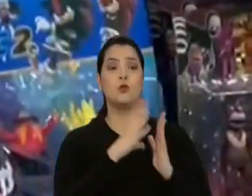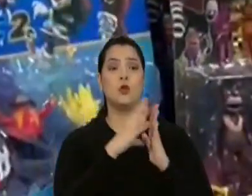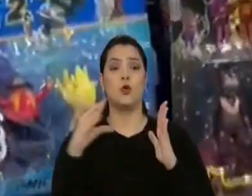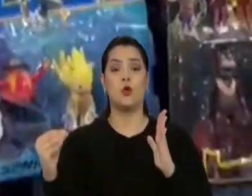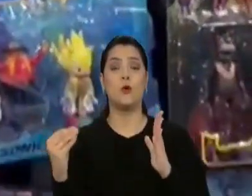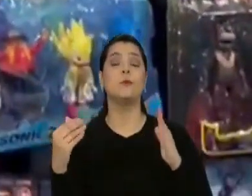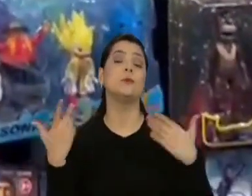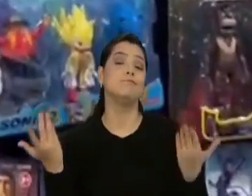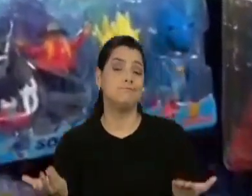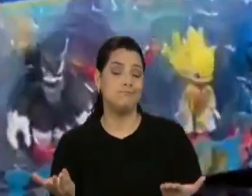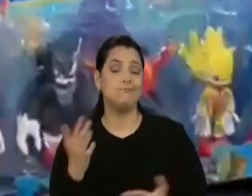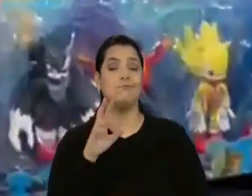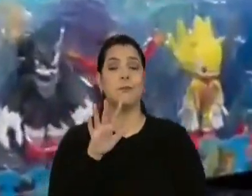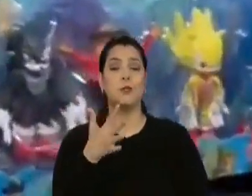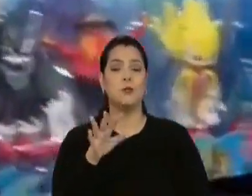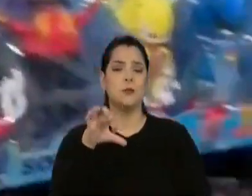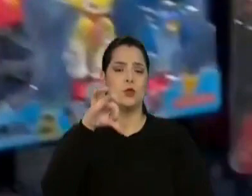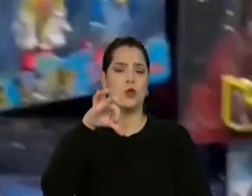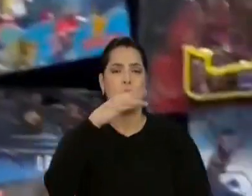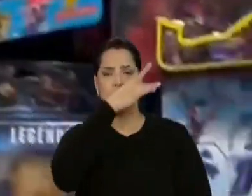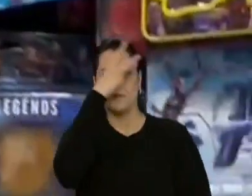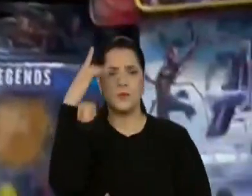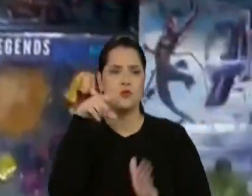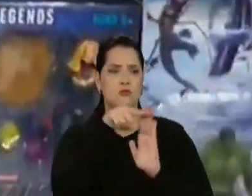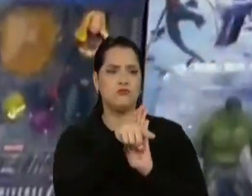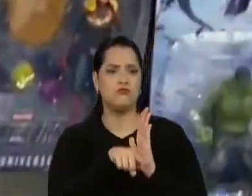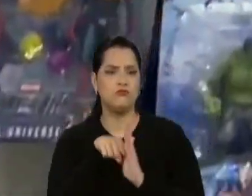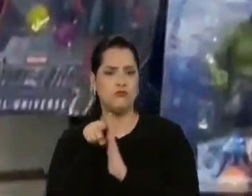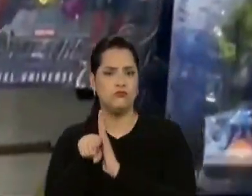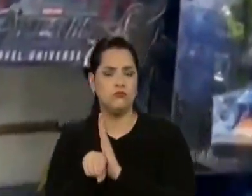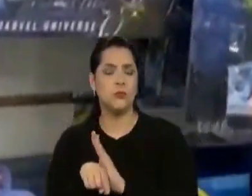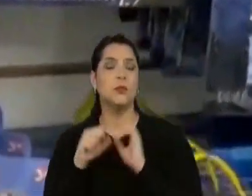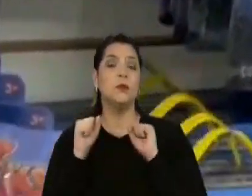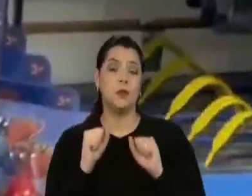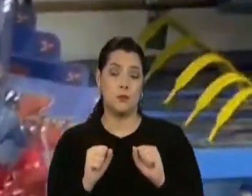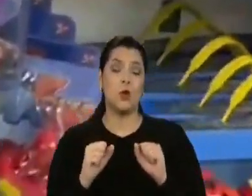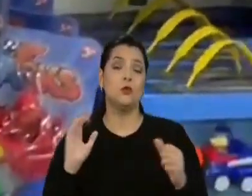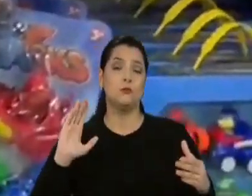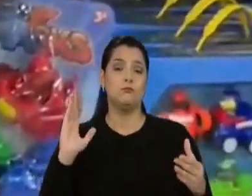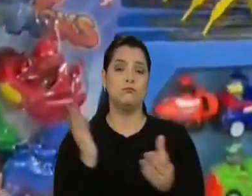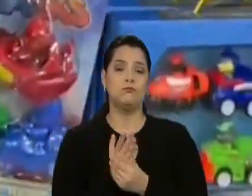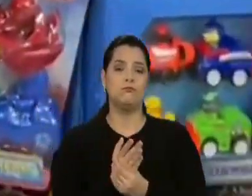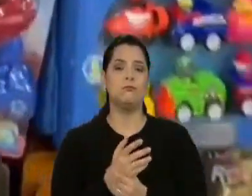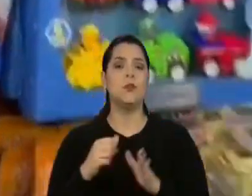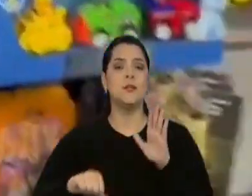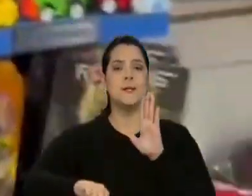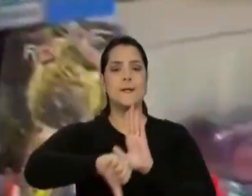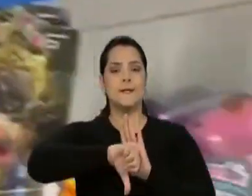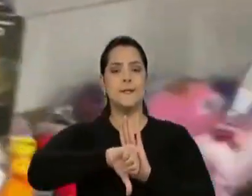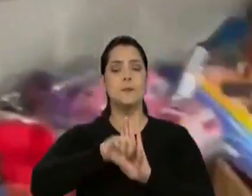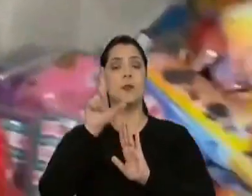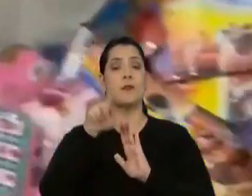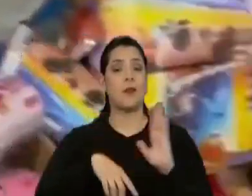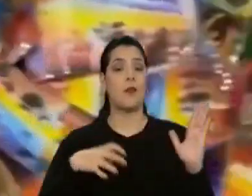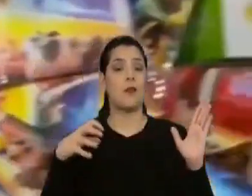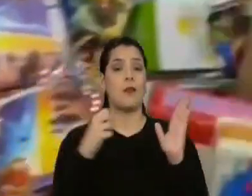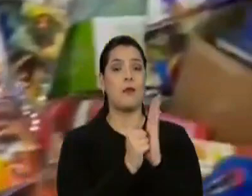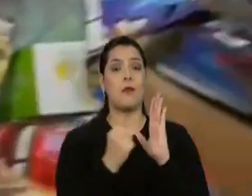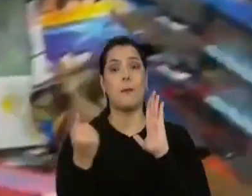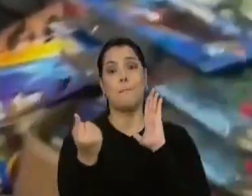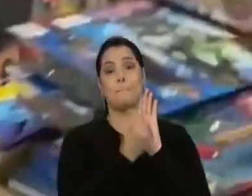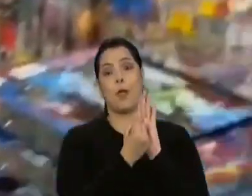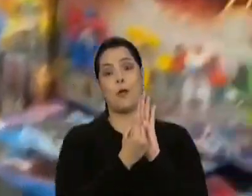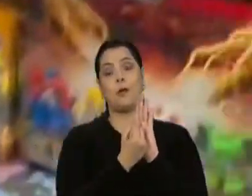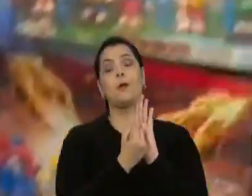falsificados. Pelo menos 9 pessoas são investigadas e podem responder por crime contra a propriedade industrial.